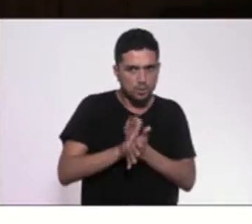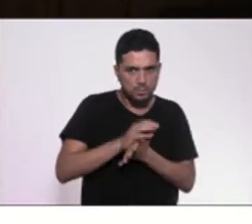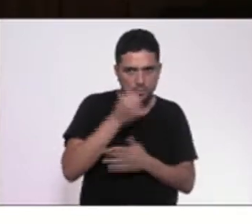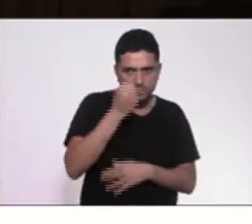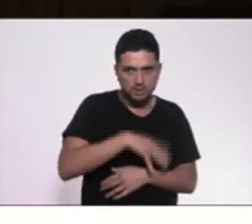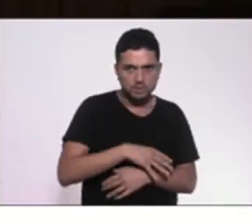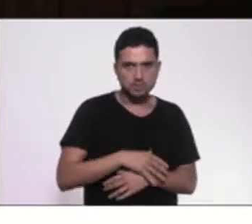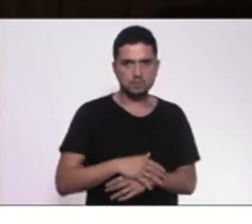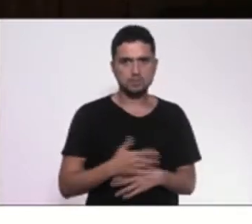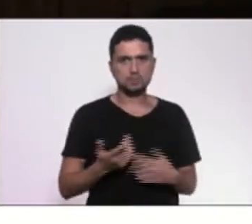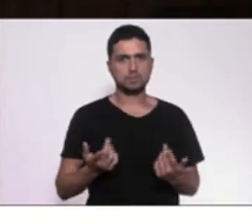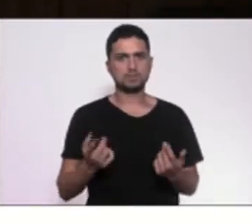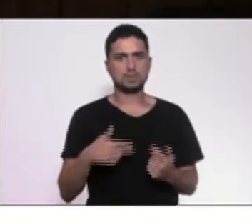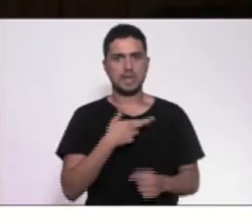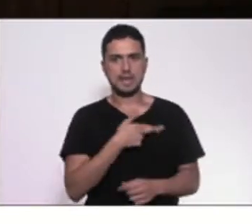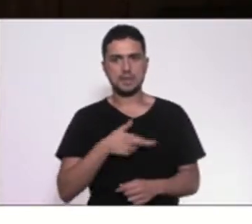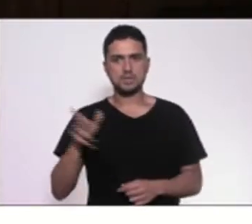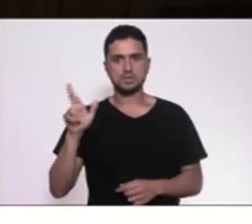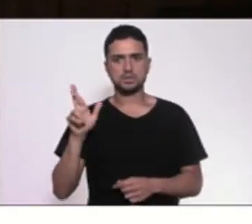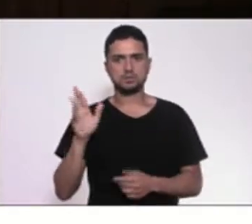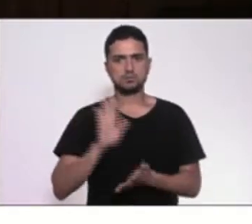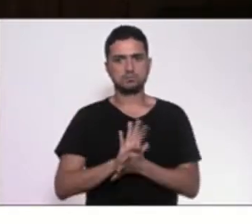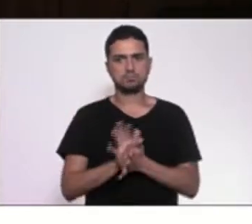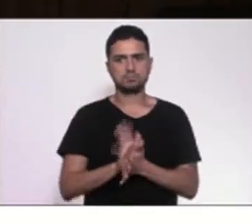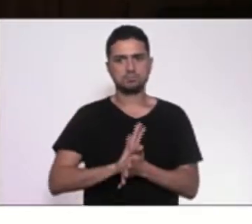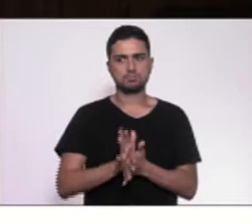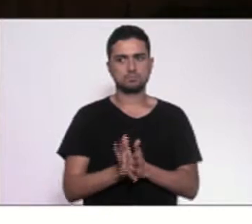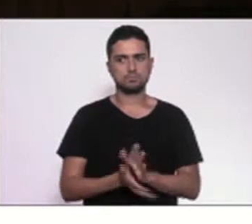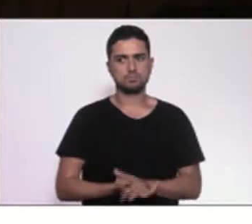expressão religiosa.